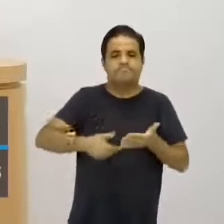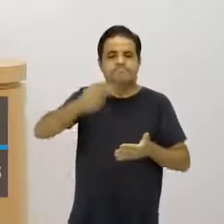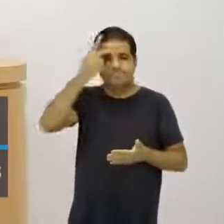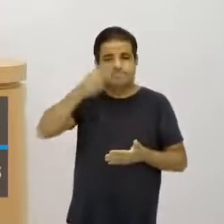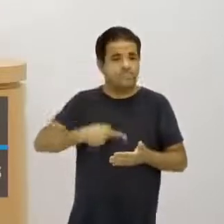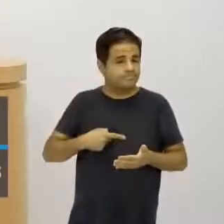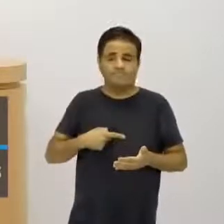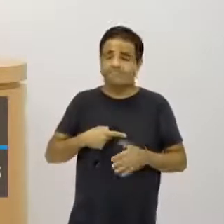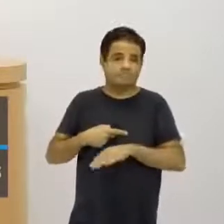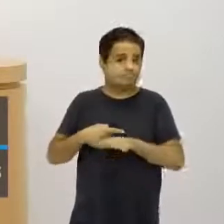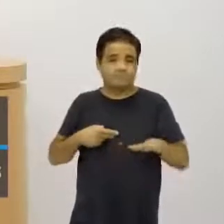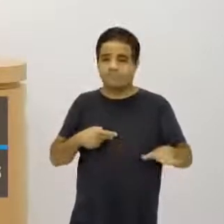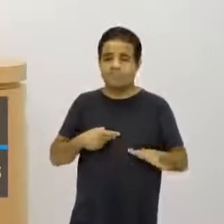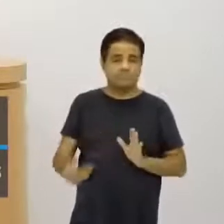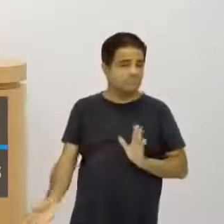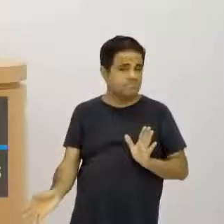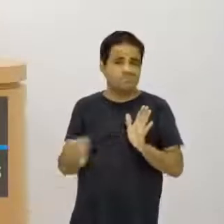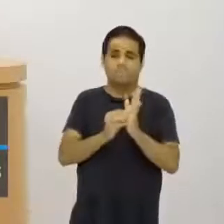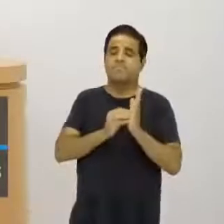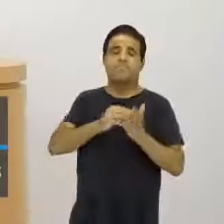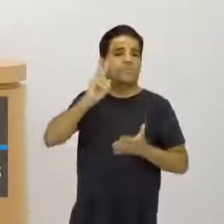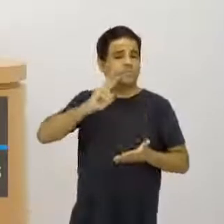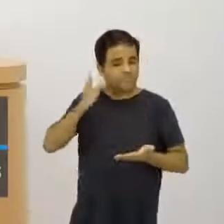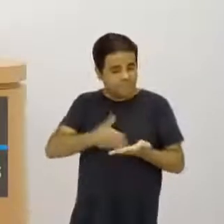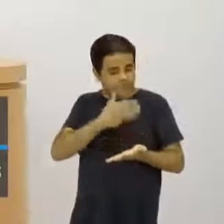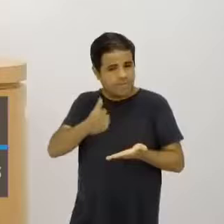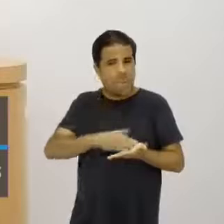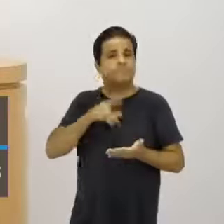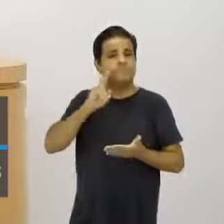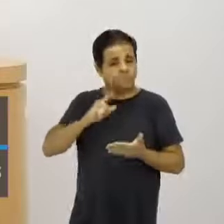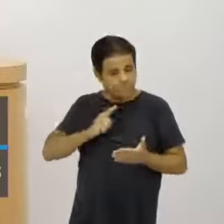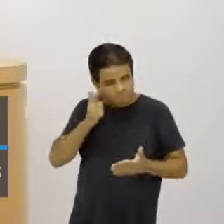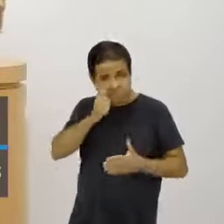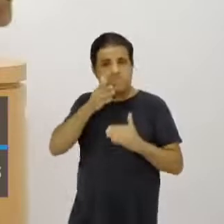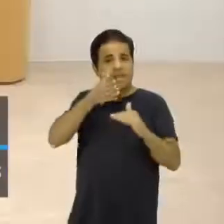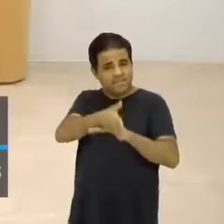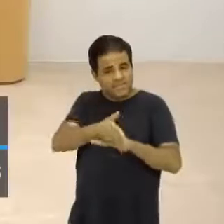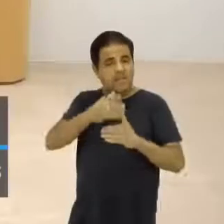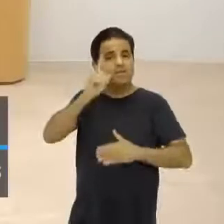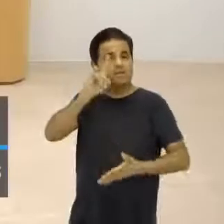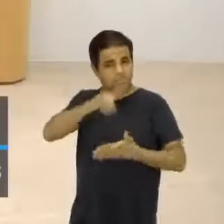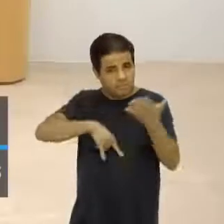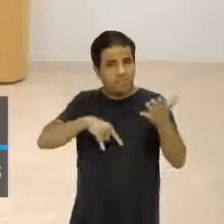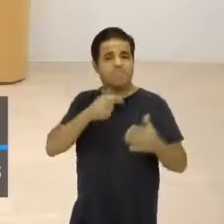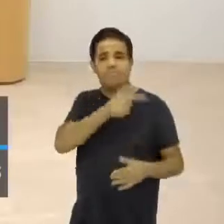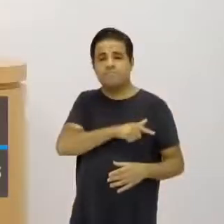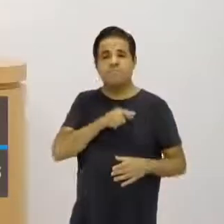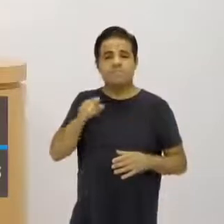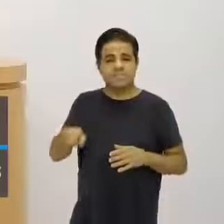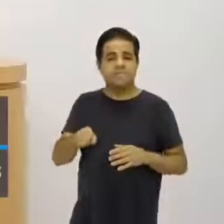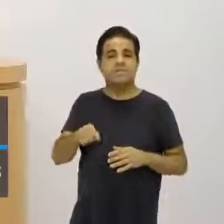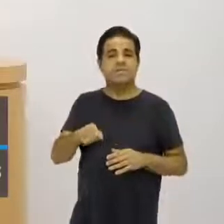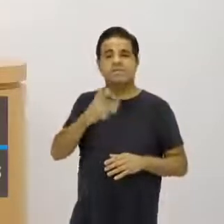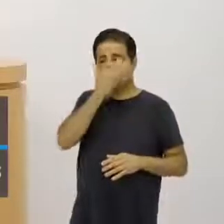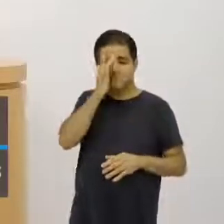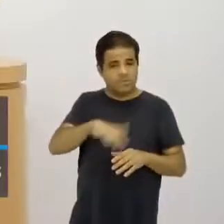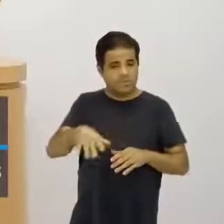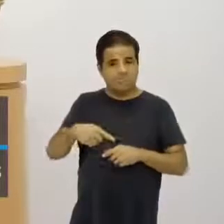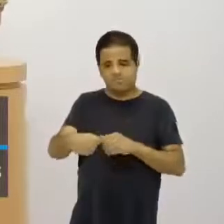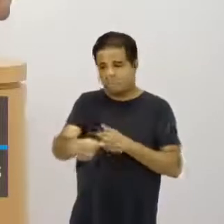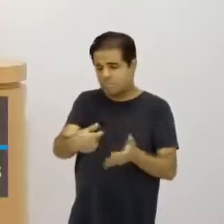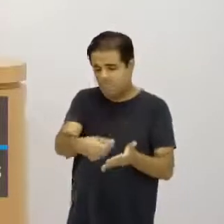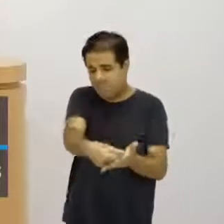pessoal do que muitas vezes não está no livro de história. Mas eu ainda consegui acesso a esses documentos. No caso dos antepassados